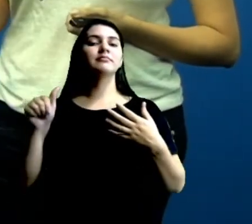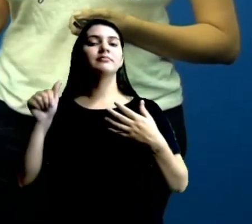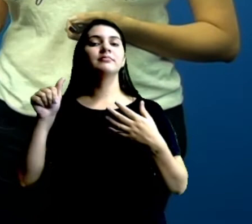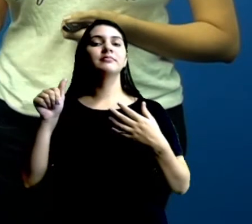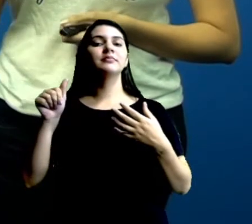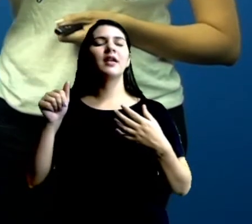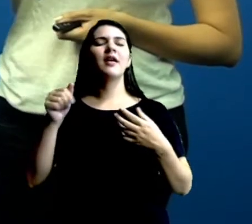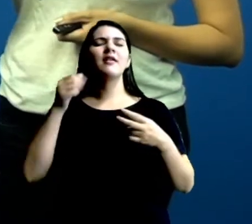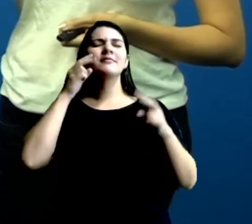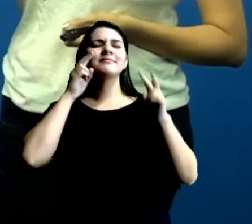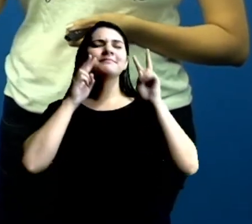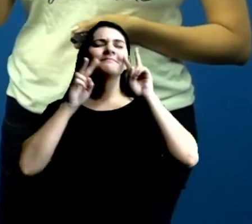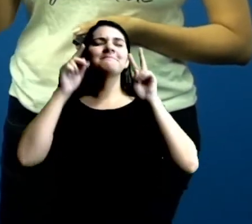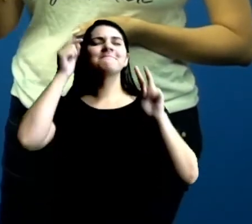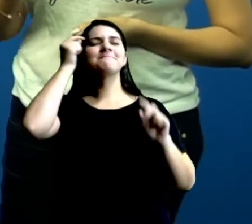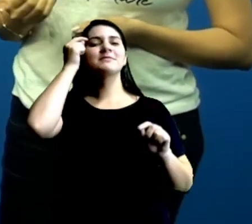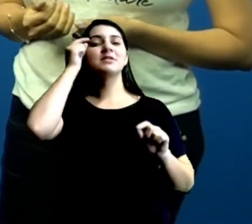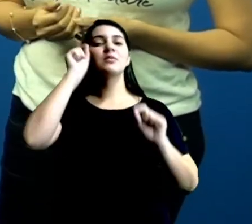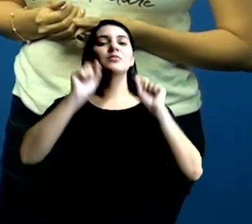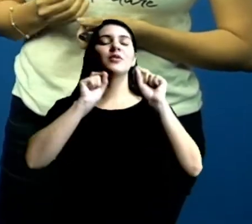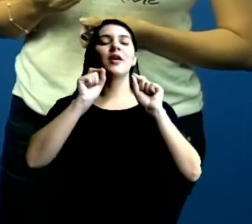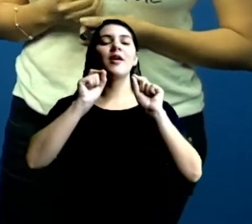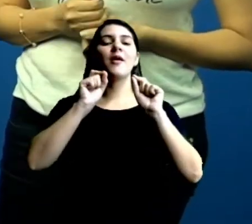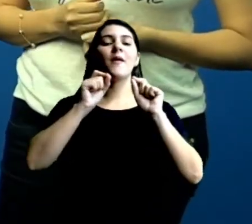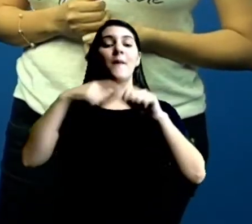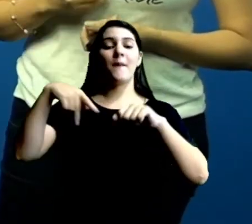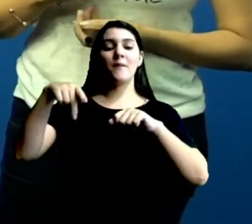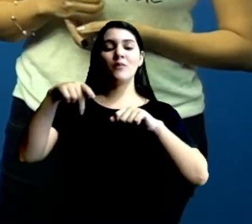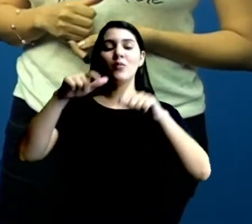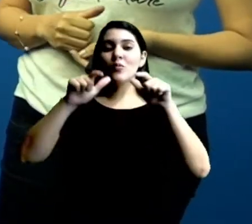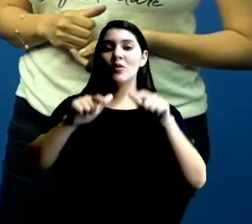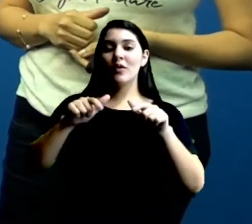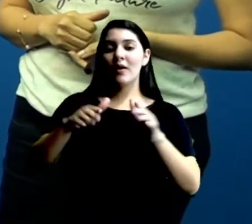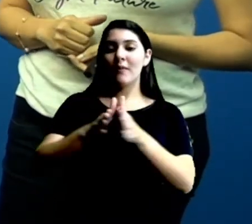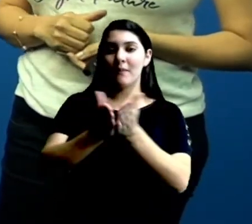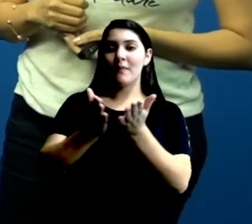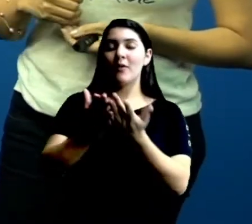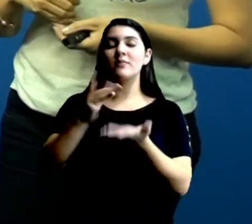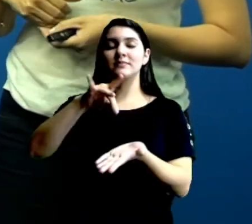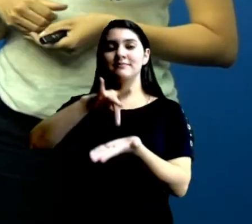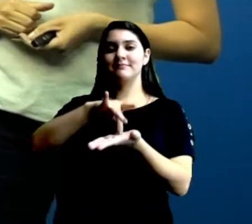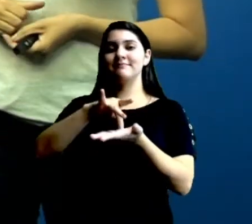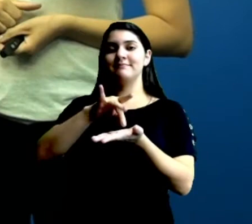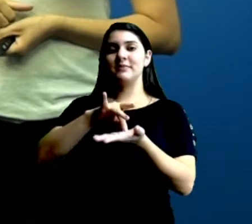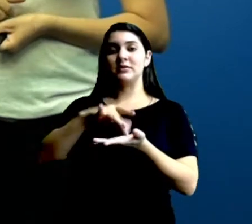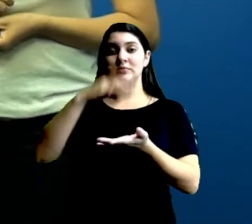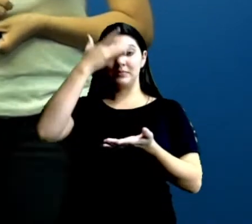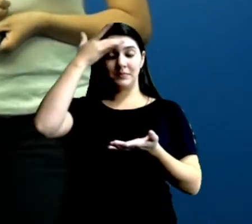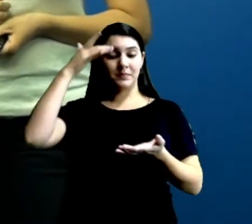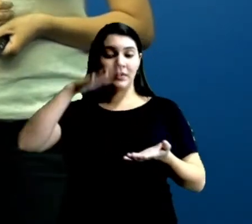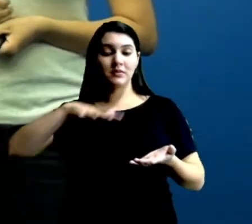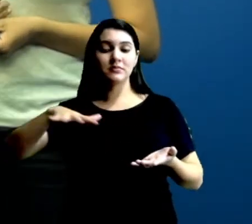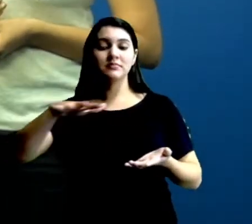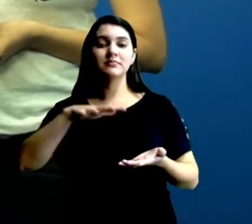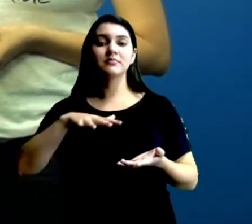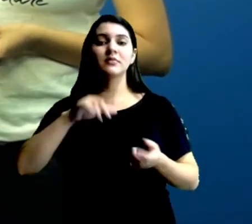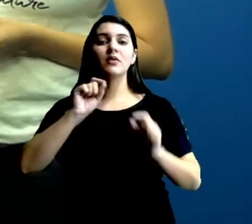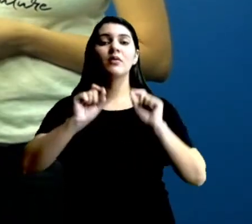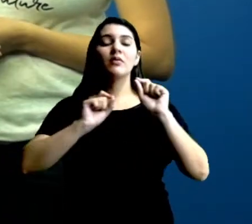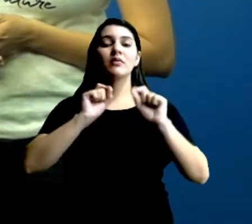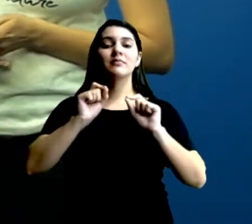remete logo à pobreza, pensa numa região muito pobre. E de fato acontece isso. São pessoas que